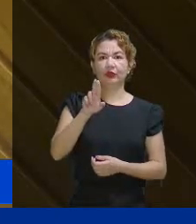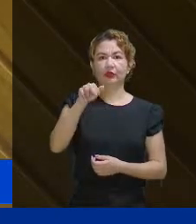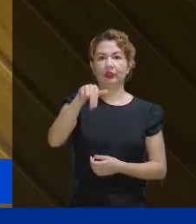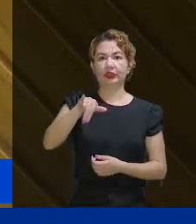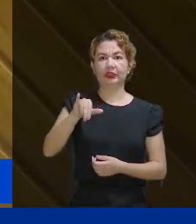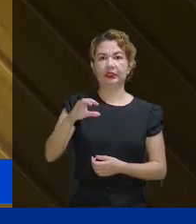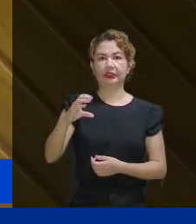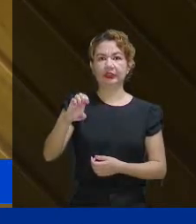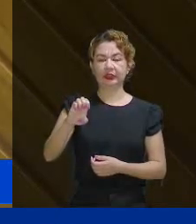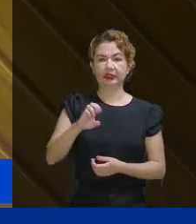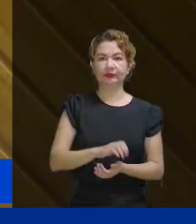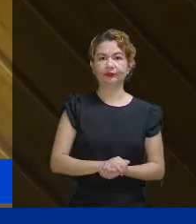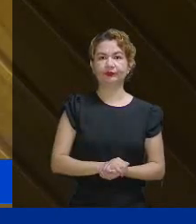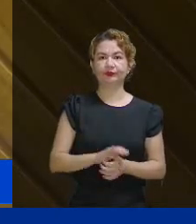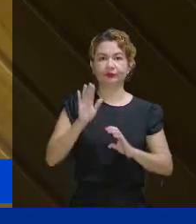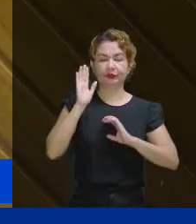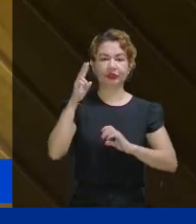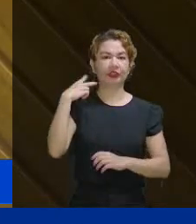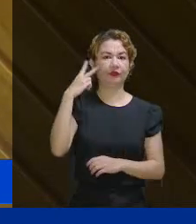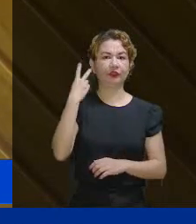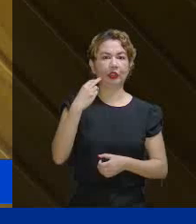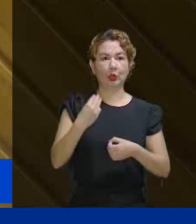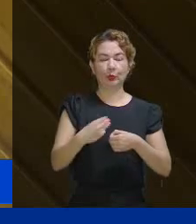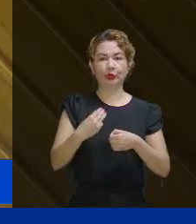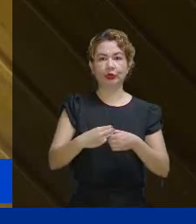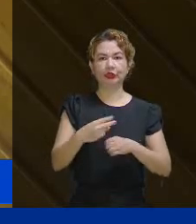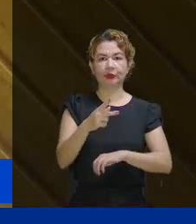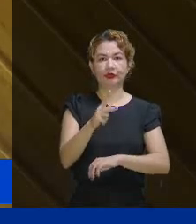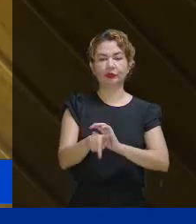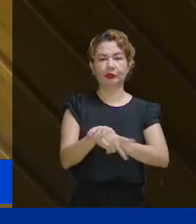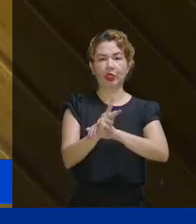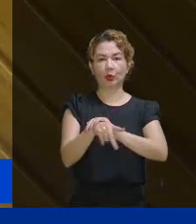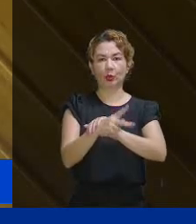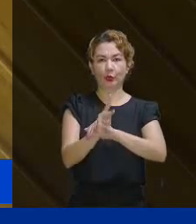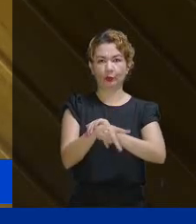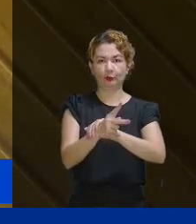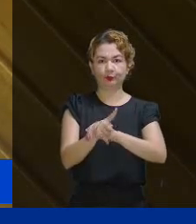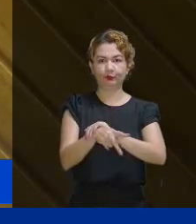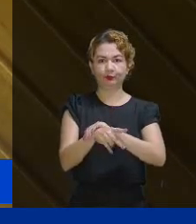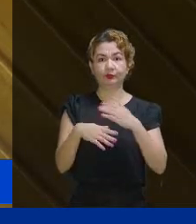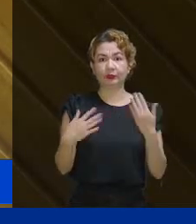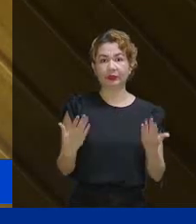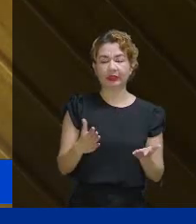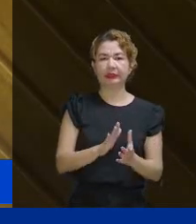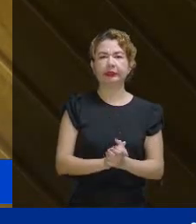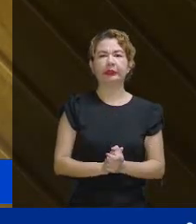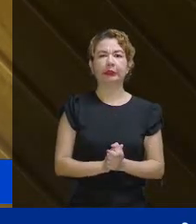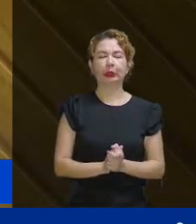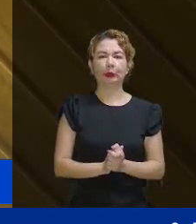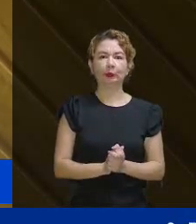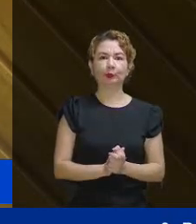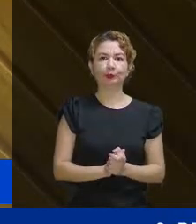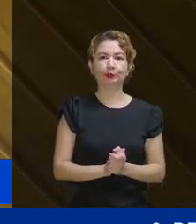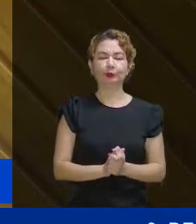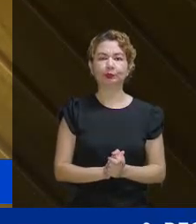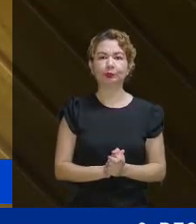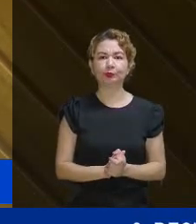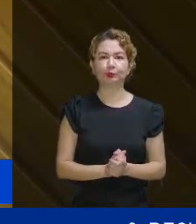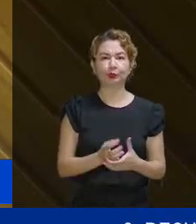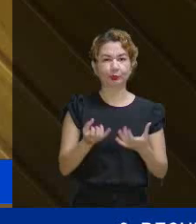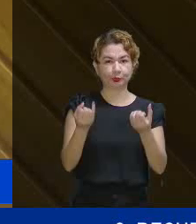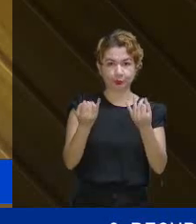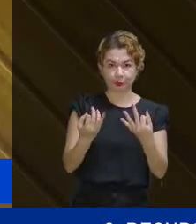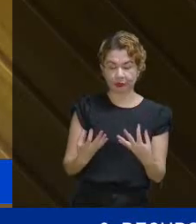Magável, candidata a vereadora pelo município de Pracuúba. Excelência, a gente chama uma particularidade em relação a